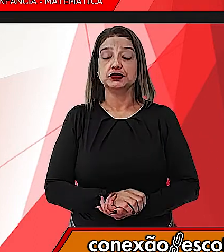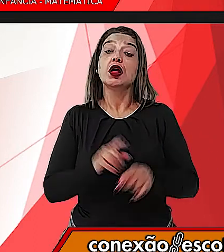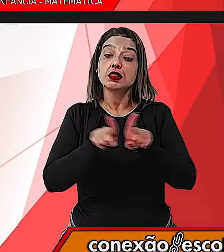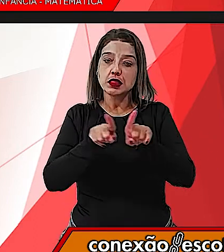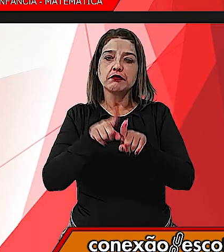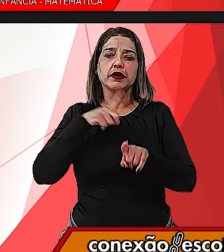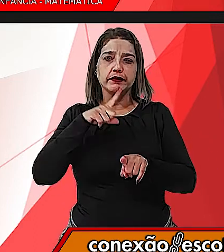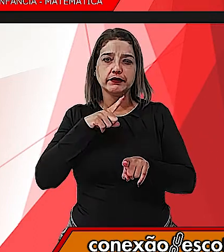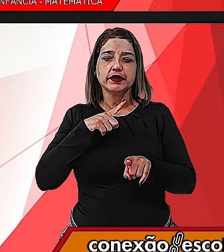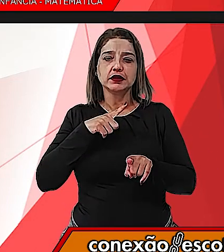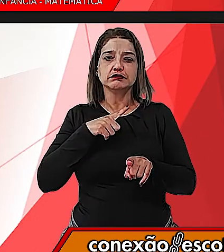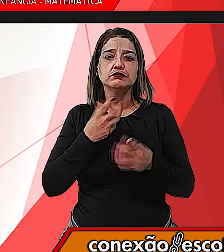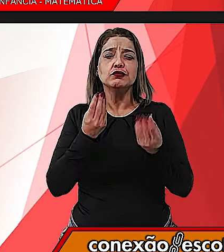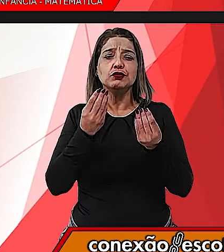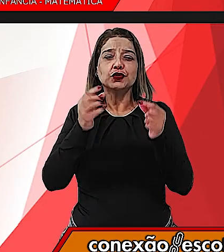muitas fichinhas